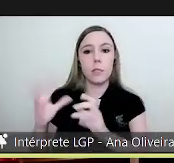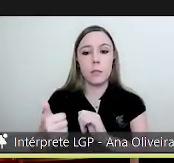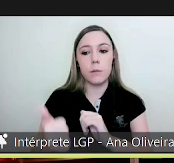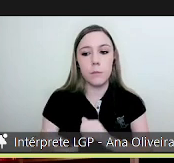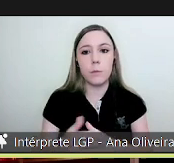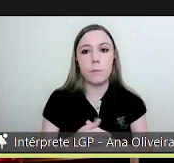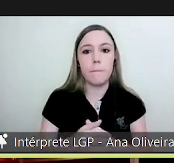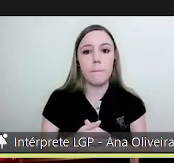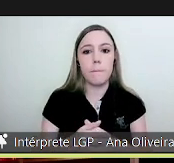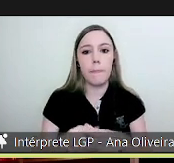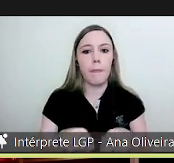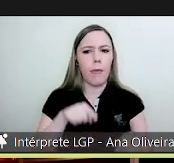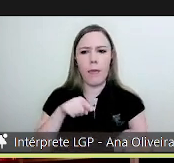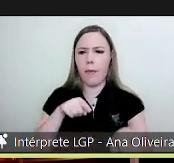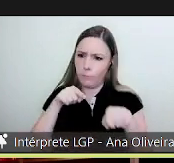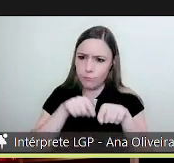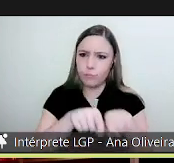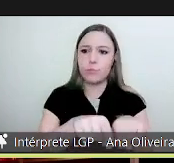trás,